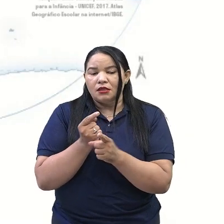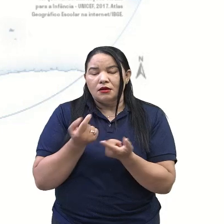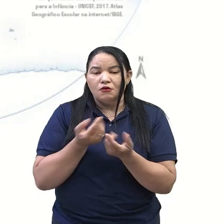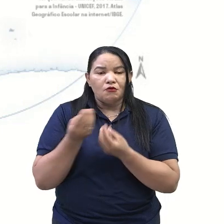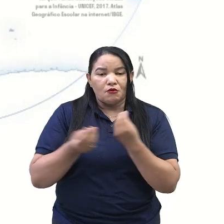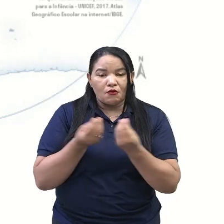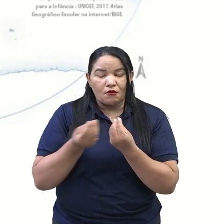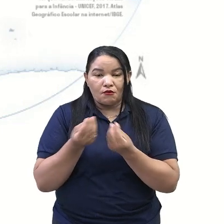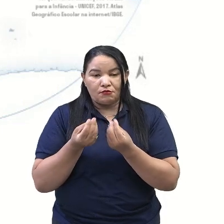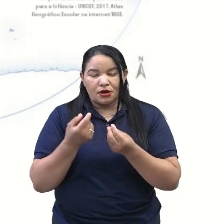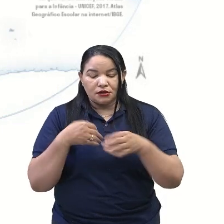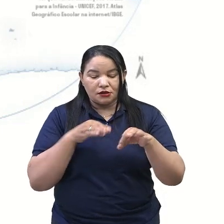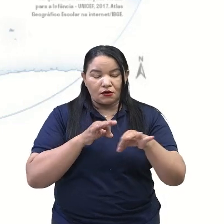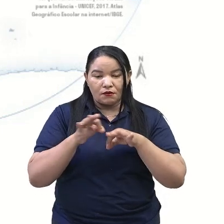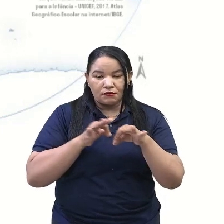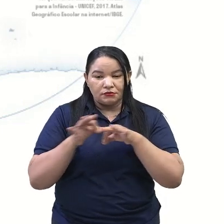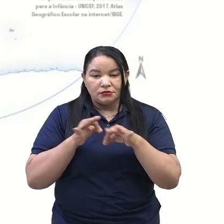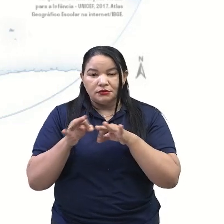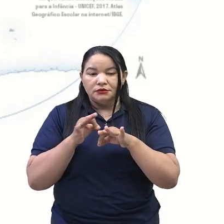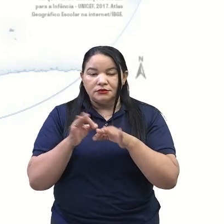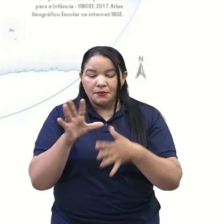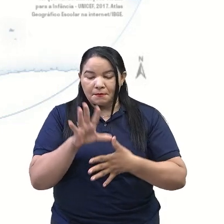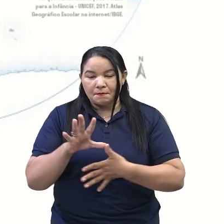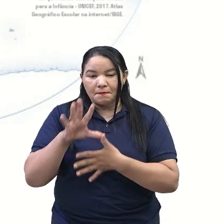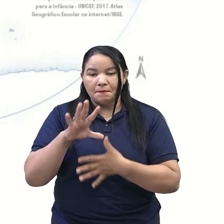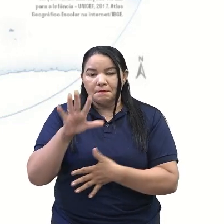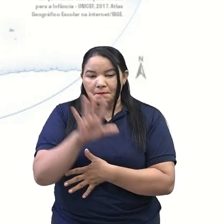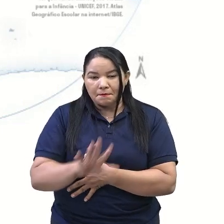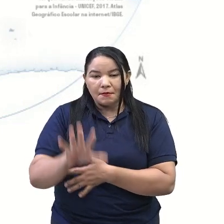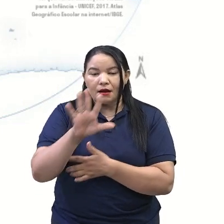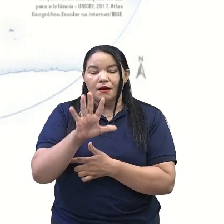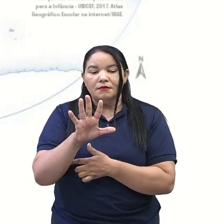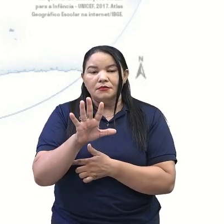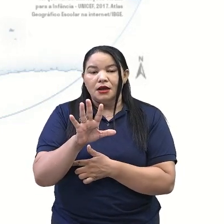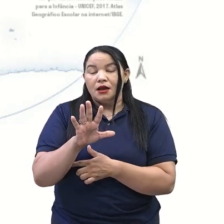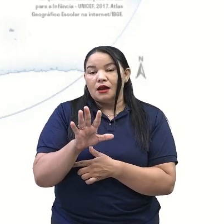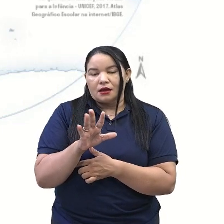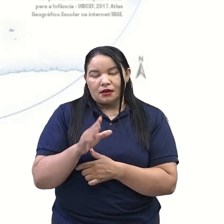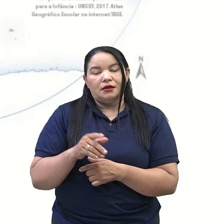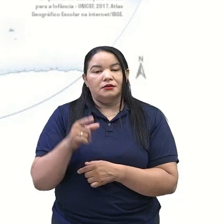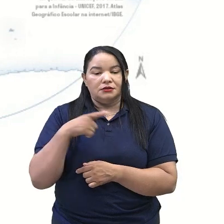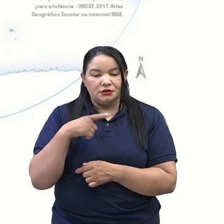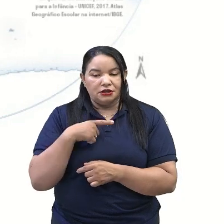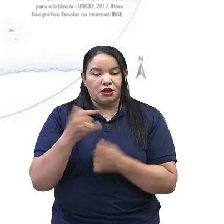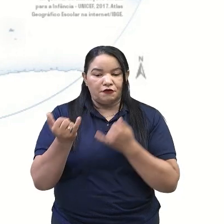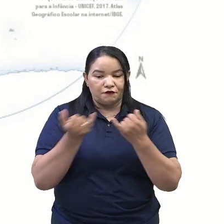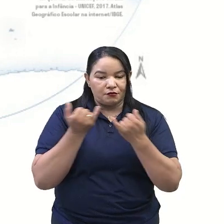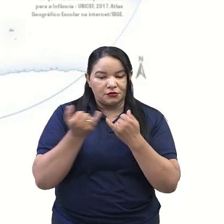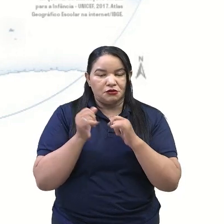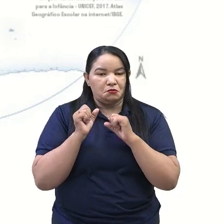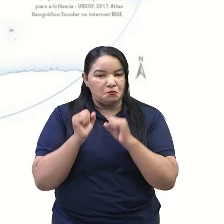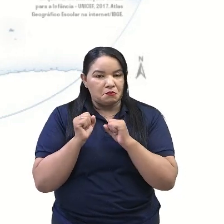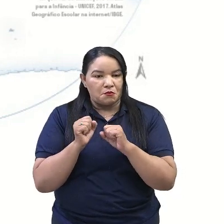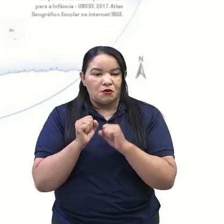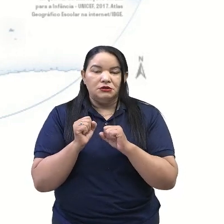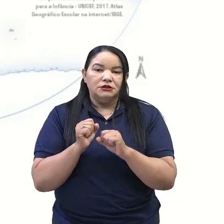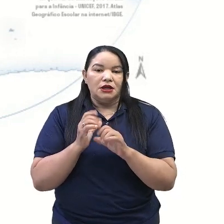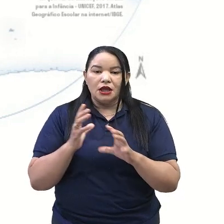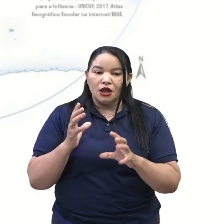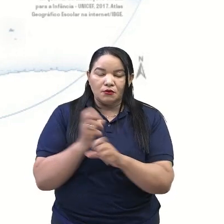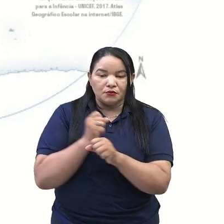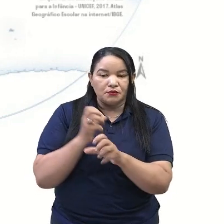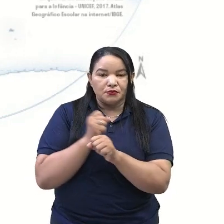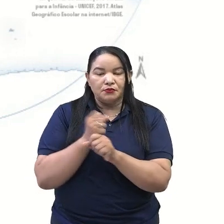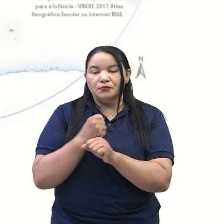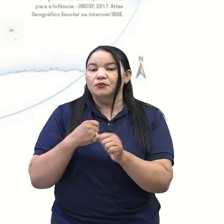né? Então, ela diz a origem, né, das informações que estão ali no meu mapa. Pode ser de um censo demográfico,